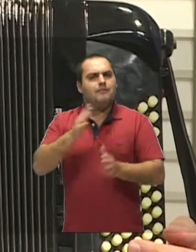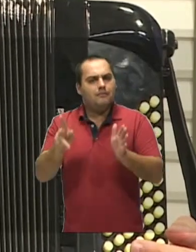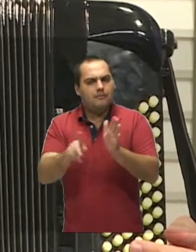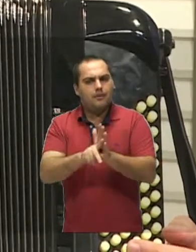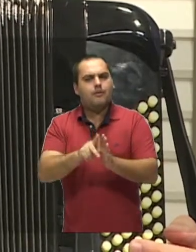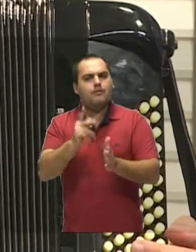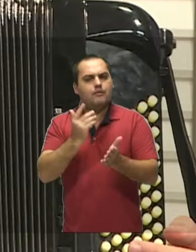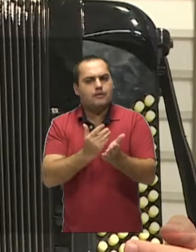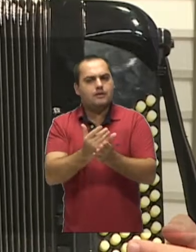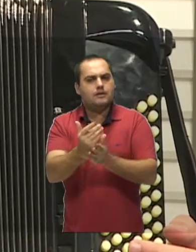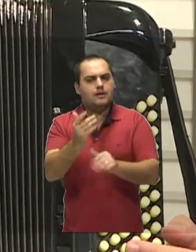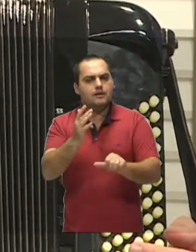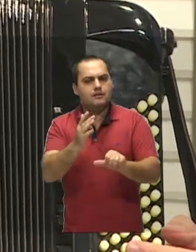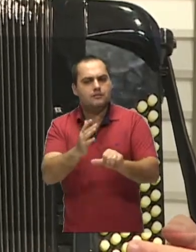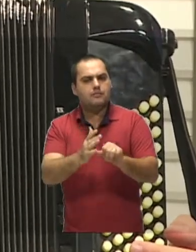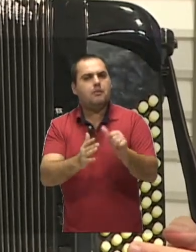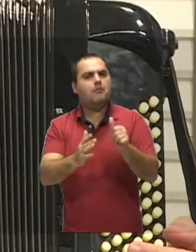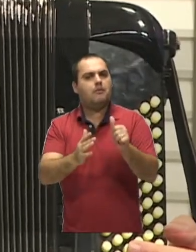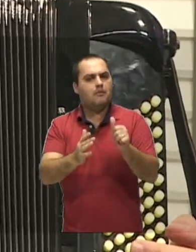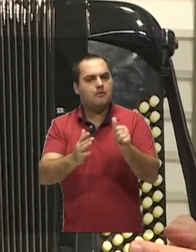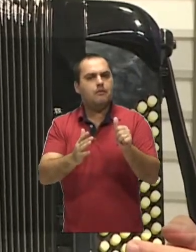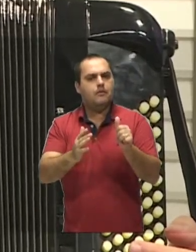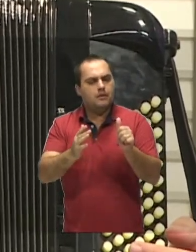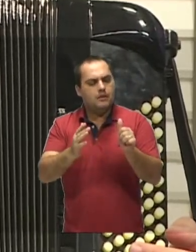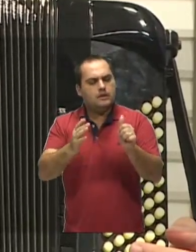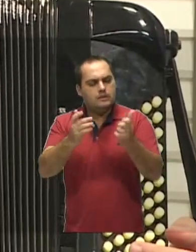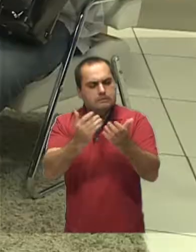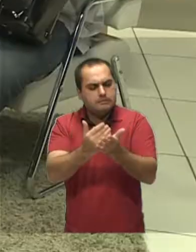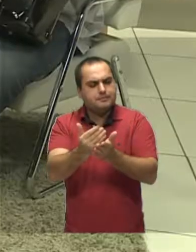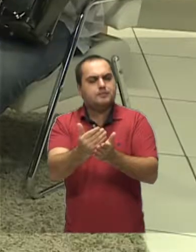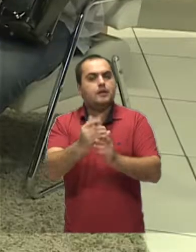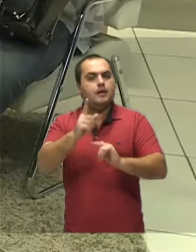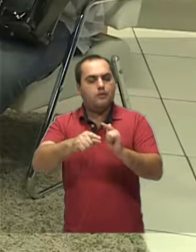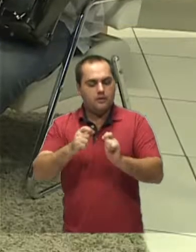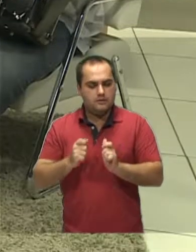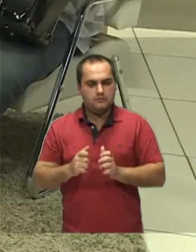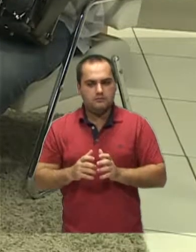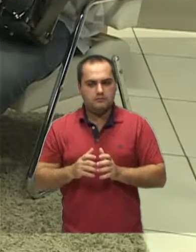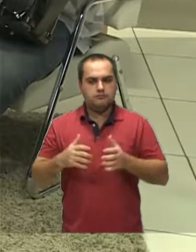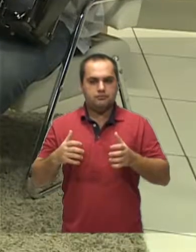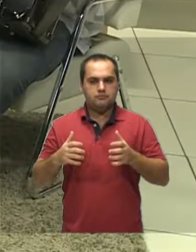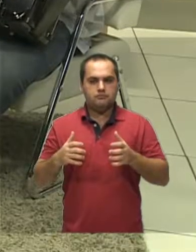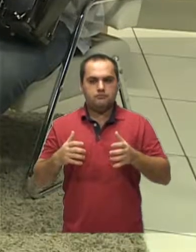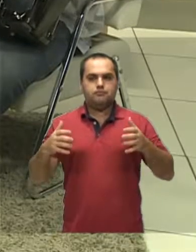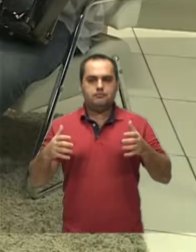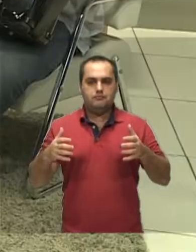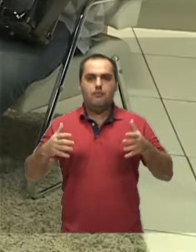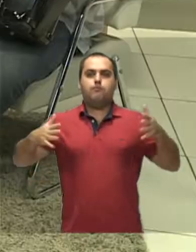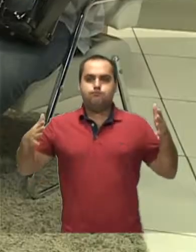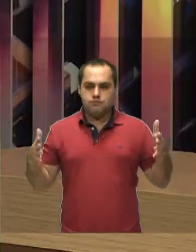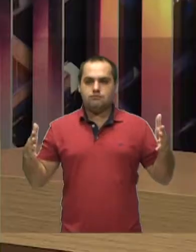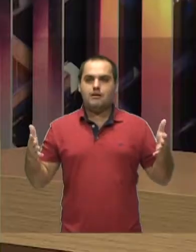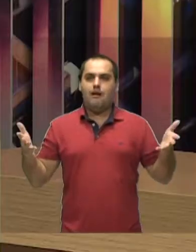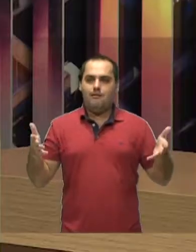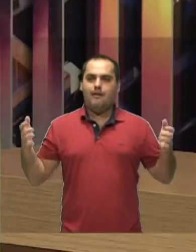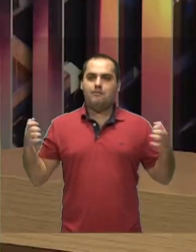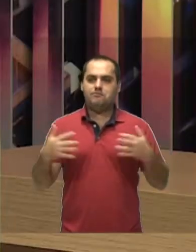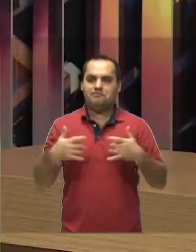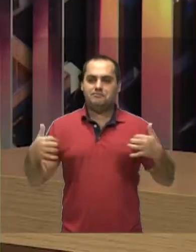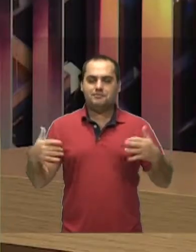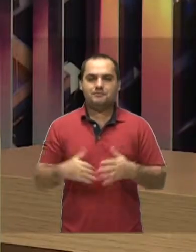daí para diante o instrumento foi aumentando de tamanho até chegar nesse tamanho aqui. Brusque é uma cidade de